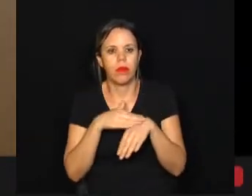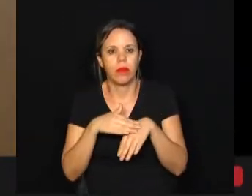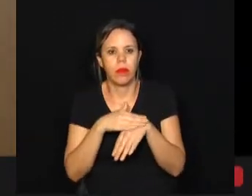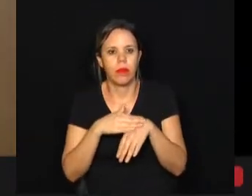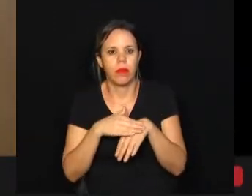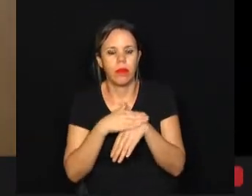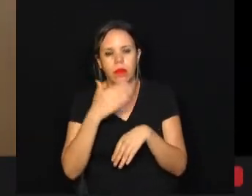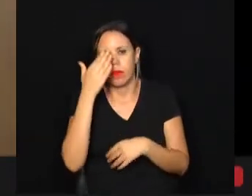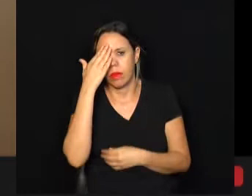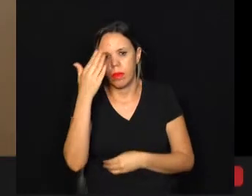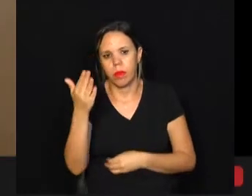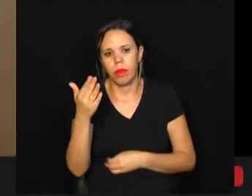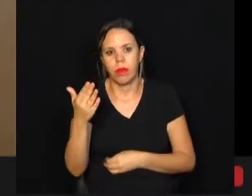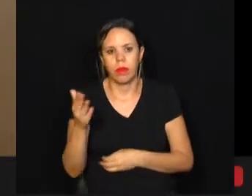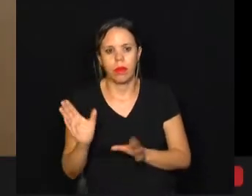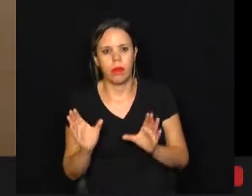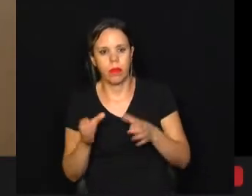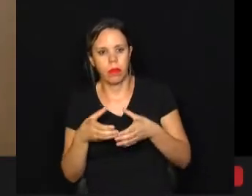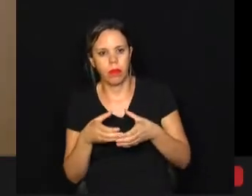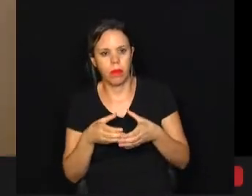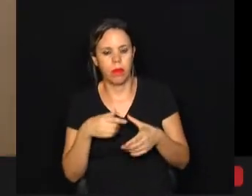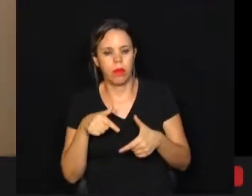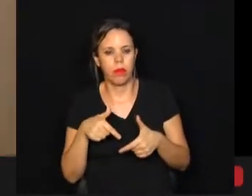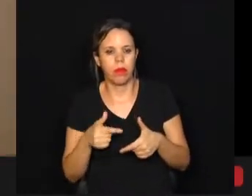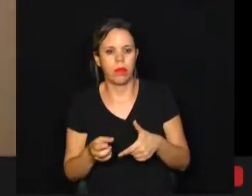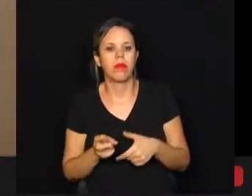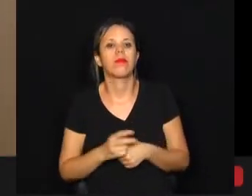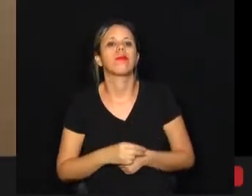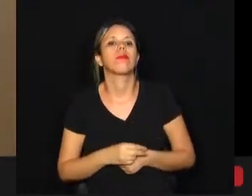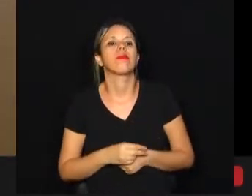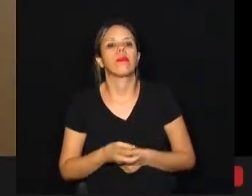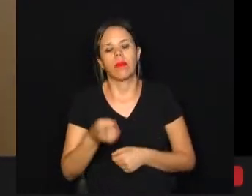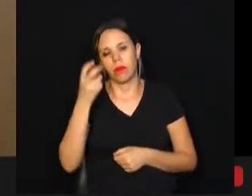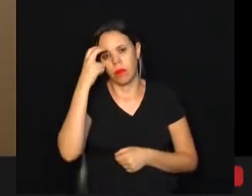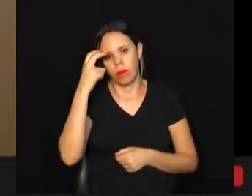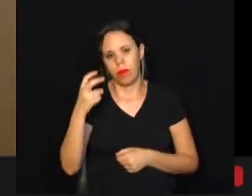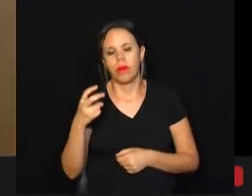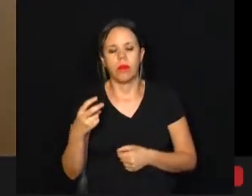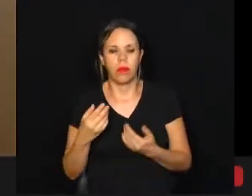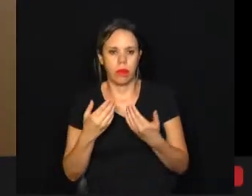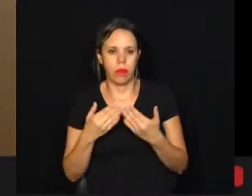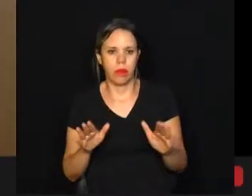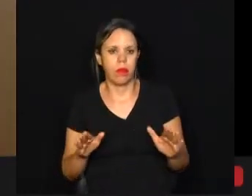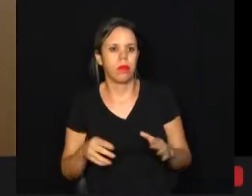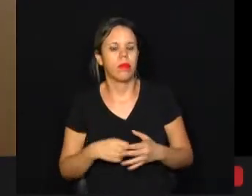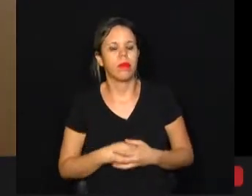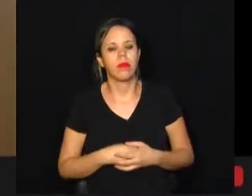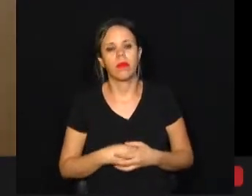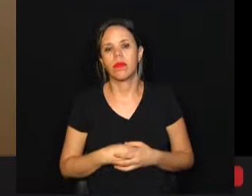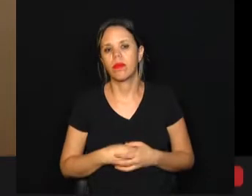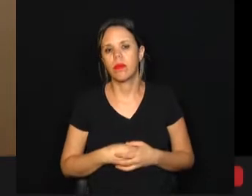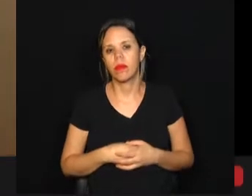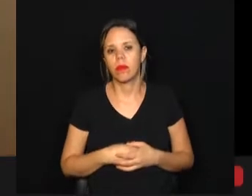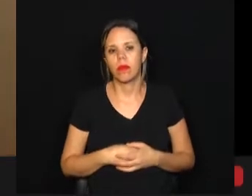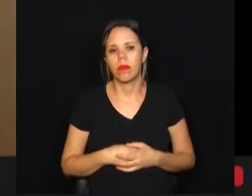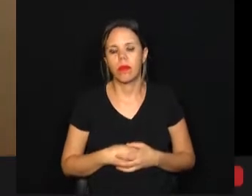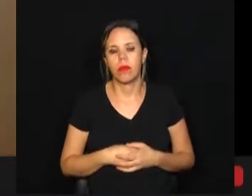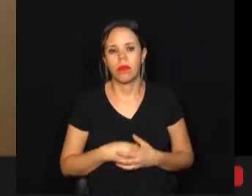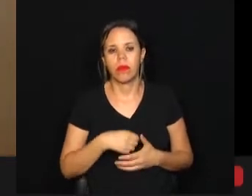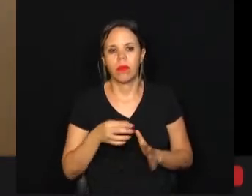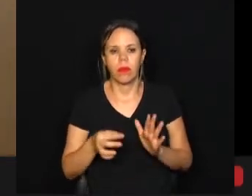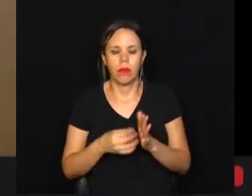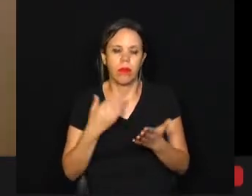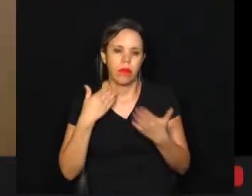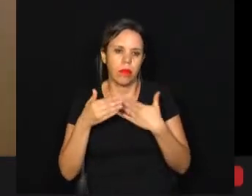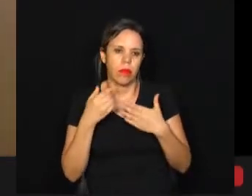Eu agradeço à Comissão Permanente de Cultura da Câmara por ter aberto esses trabalhos com uma